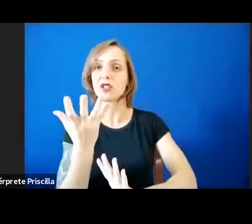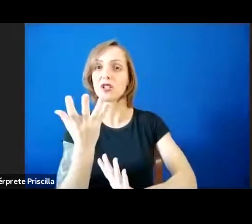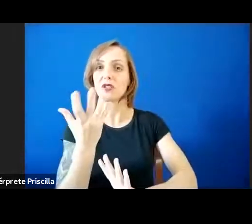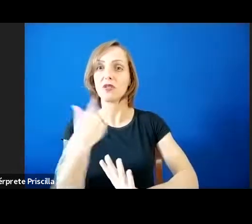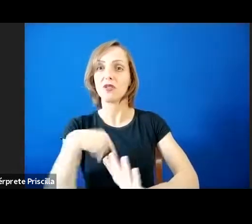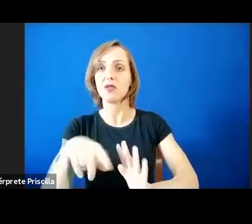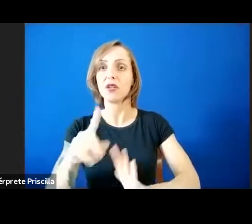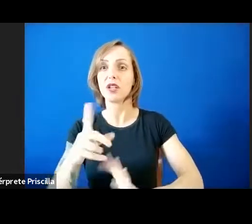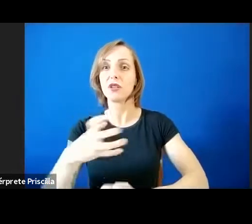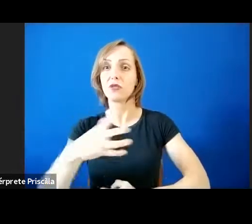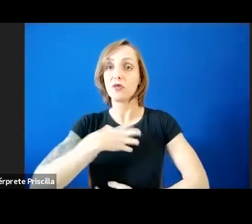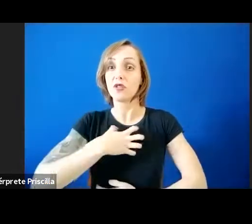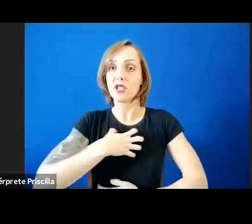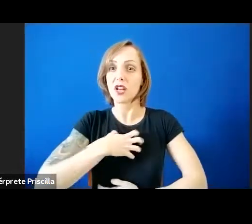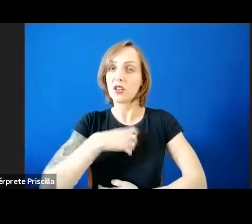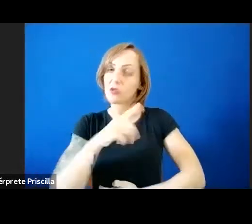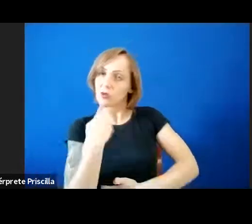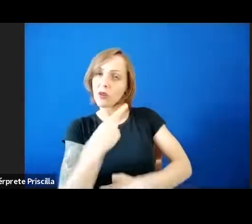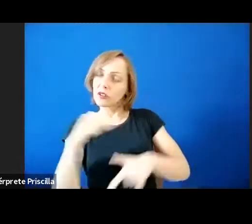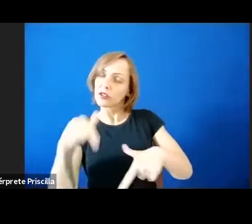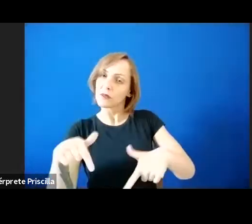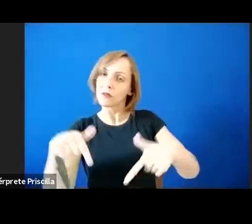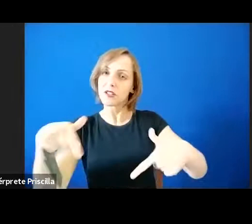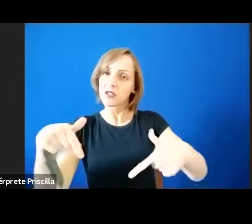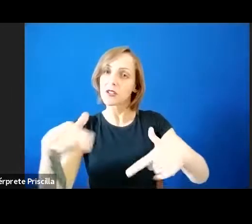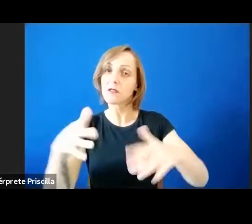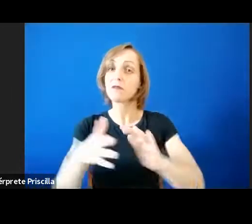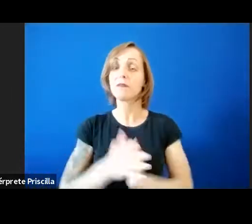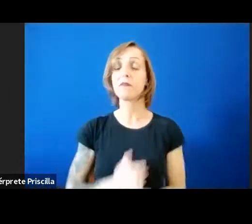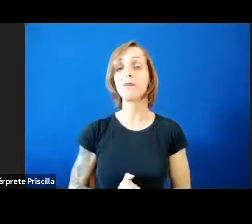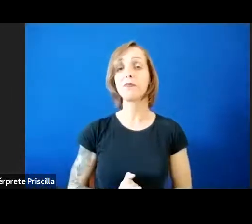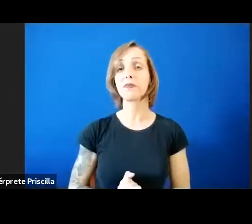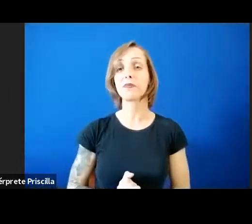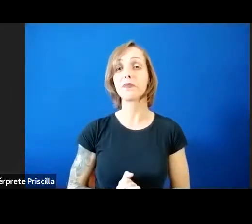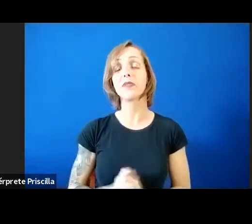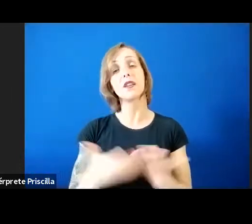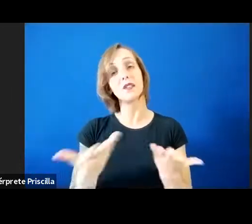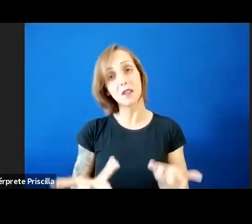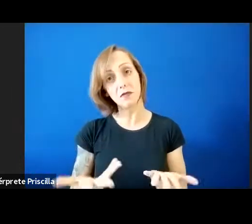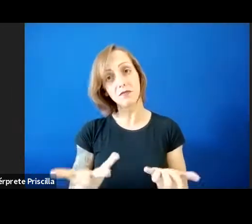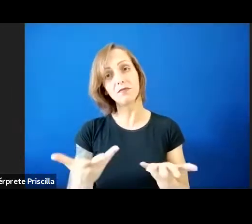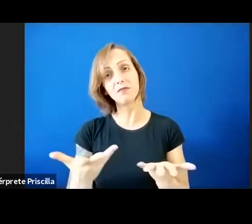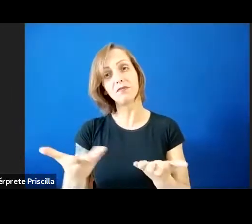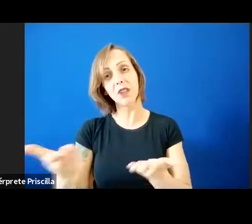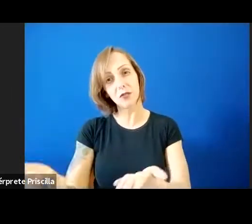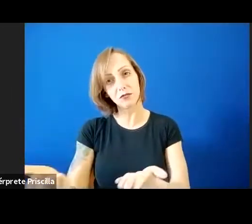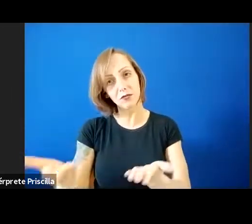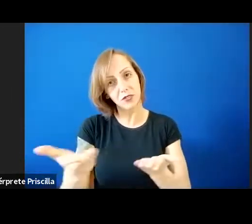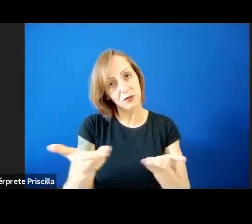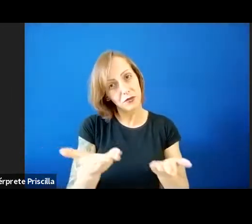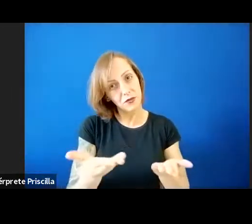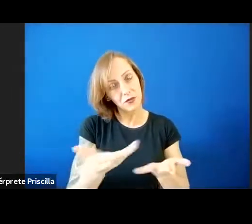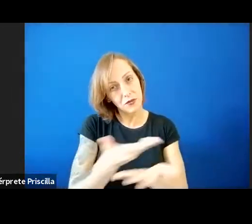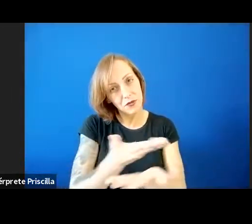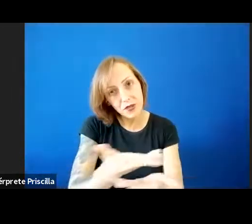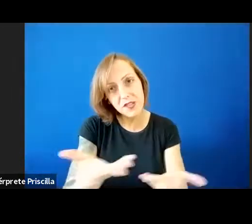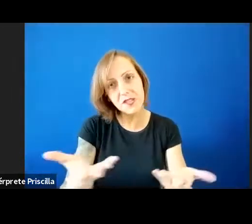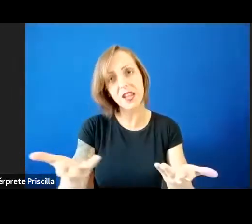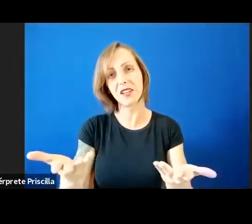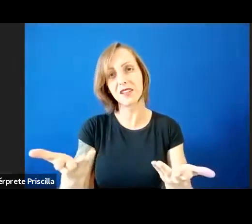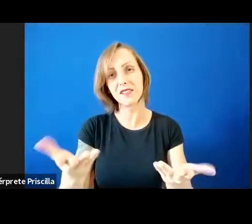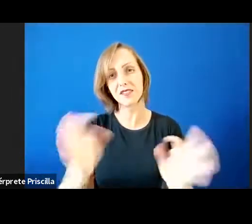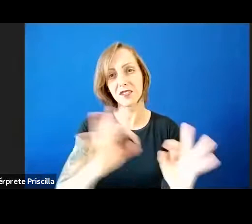agindo, eu gostaria de convidar a todos, né, que estão ouvindo, participando,